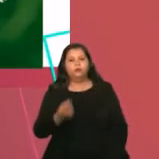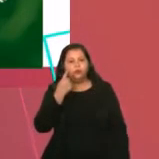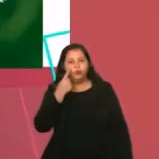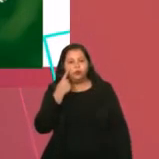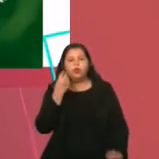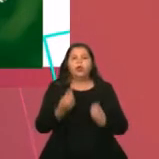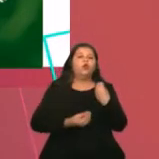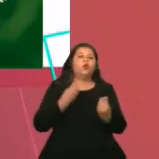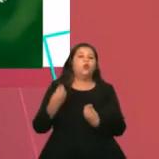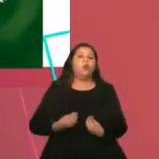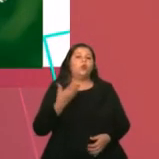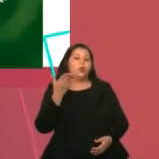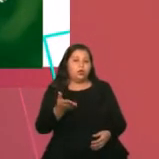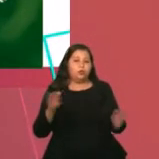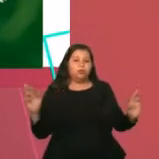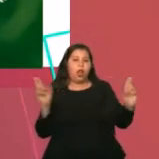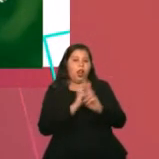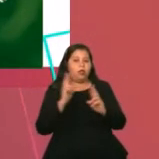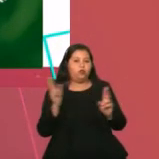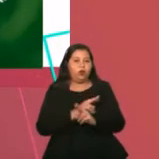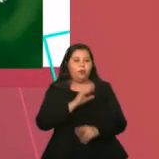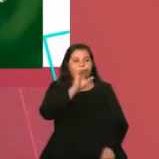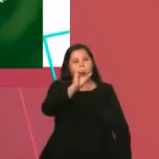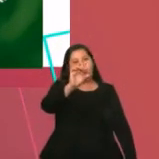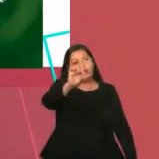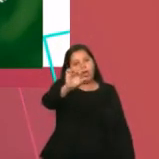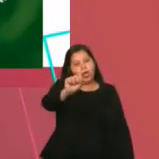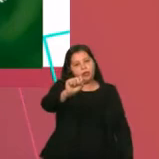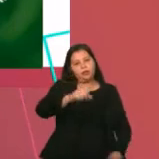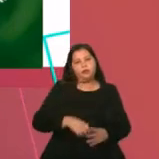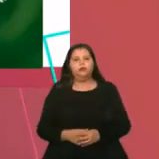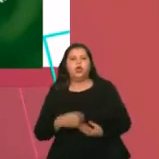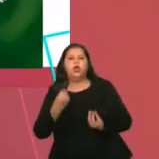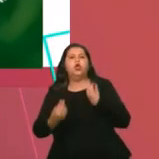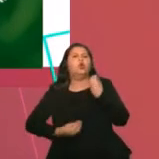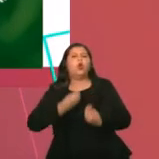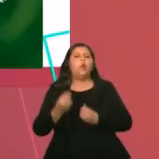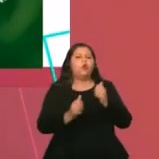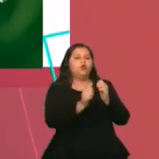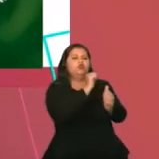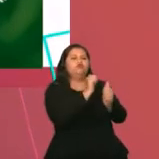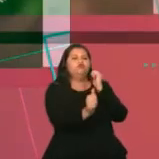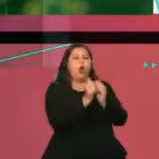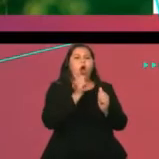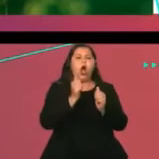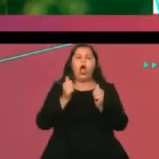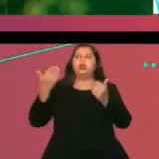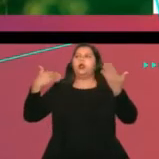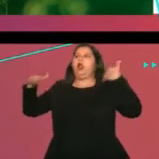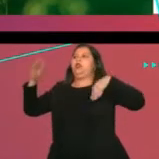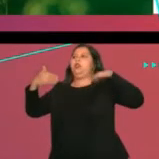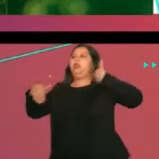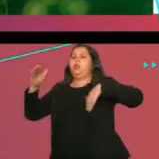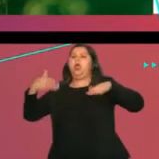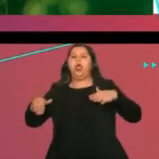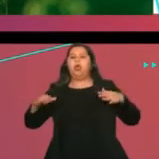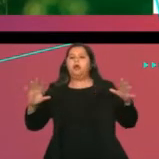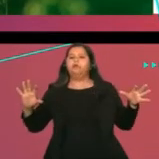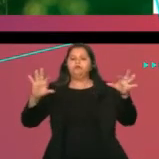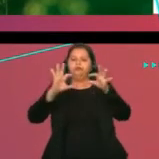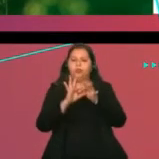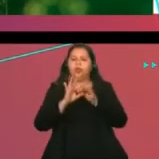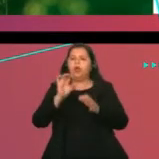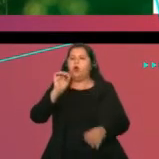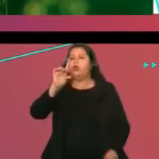que isso se relaciona com o DS de que forma o esporte eo lazer vão se relacionar com o